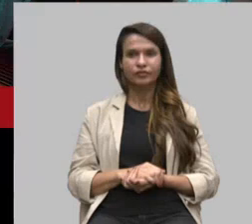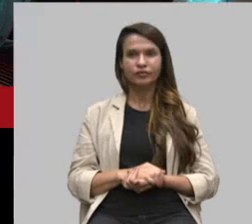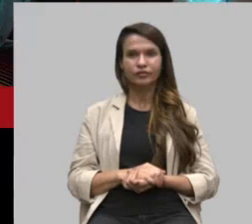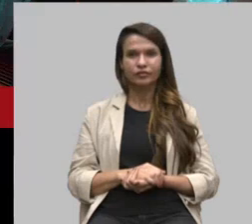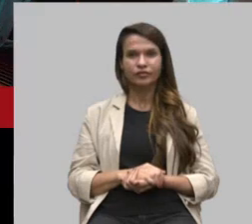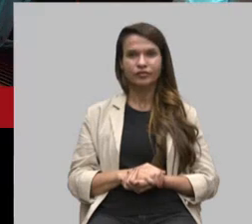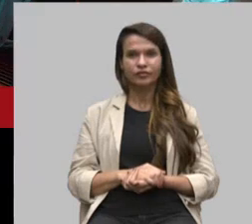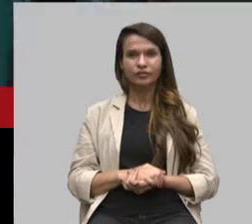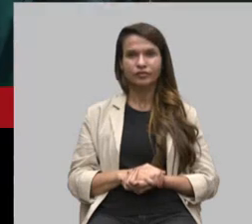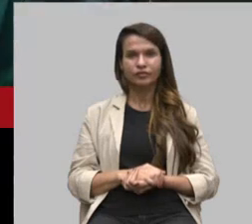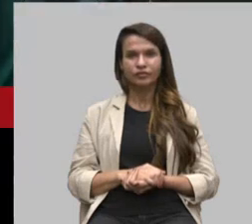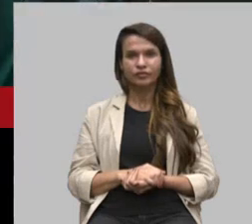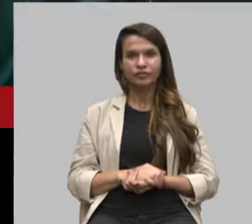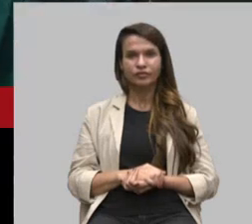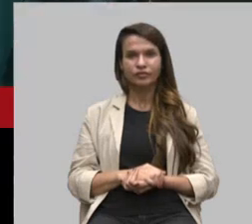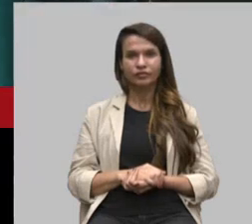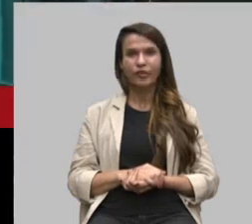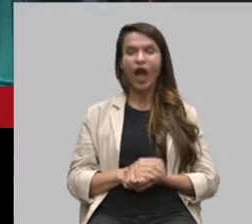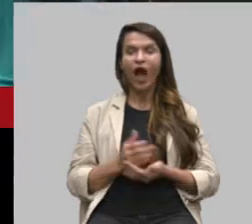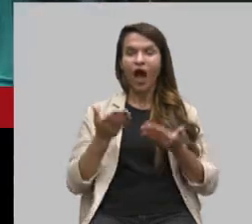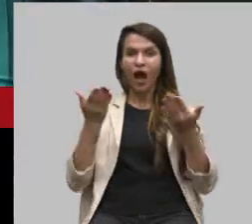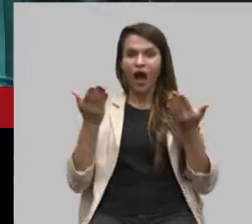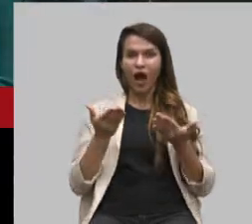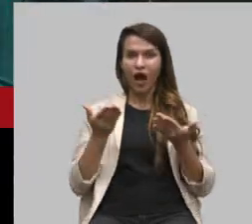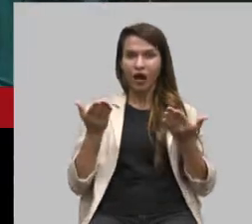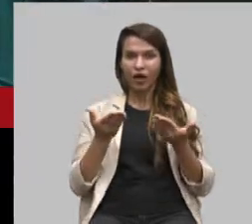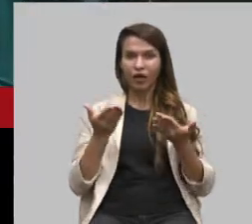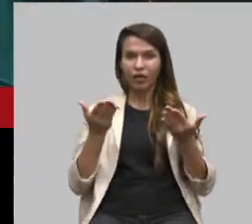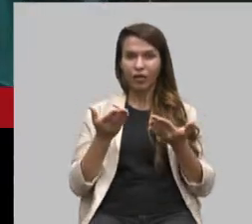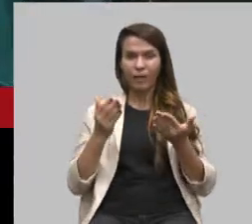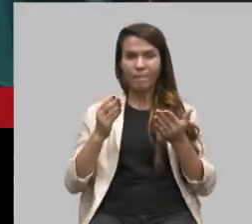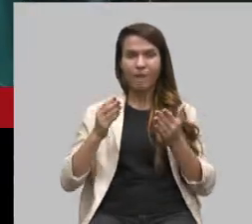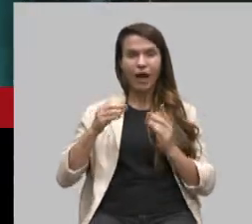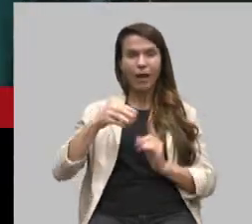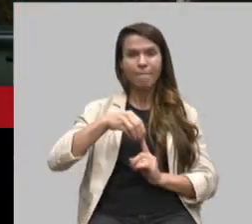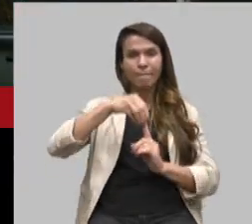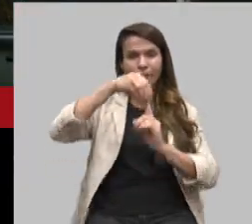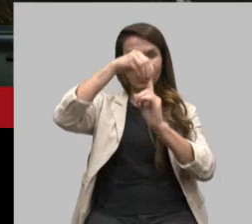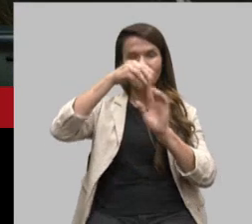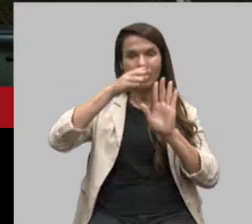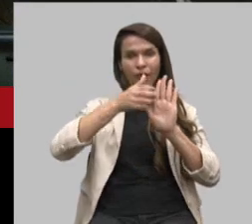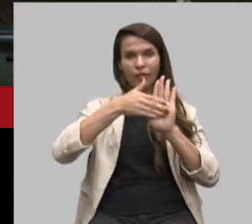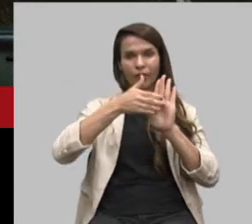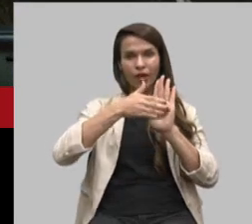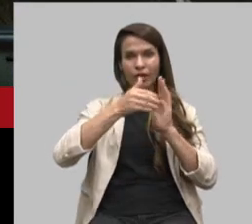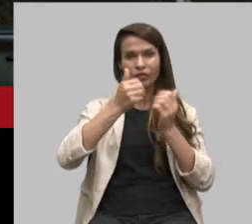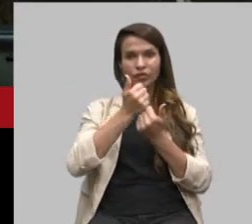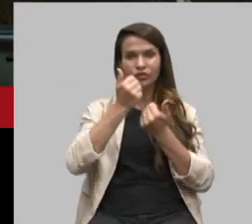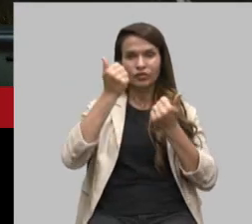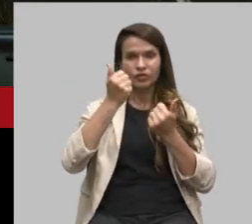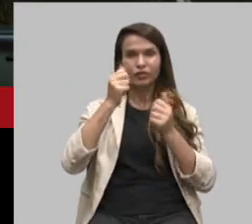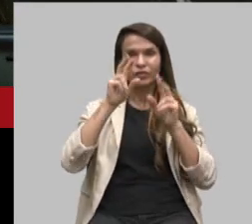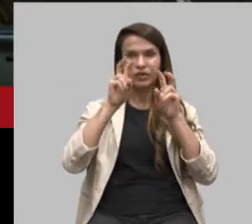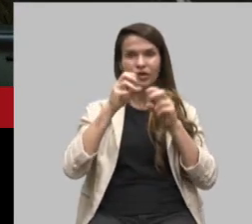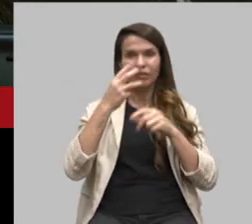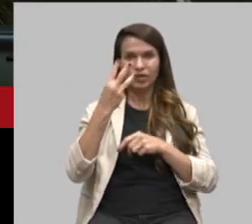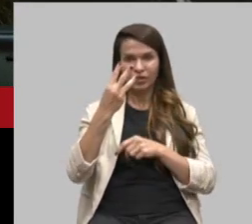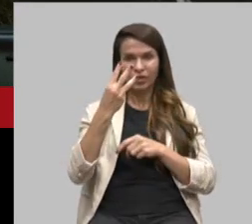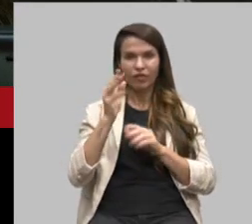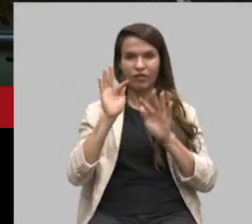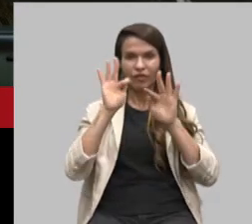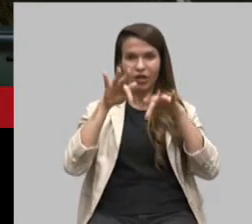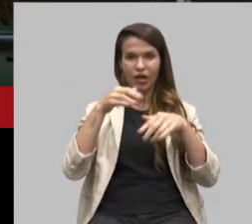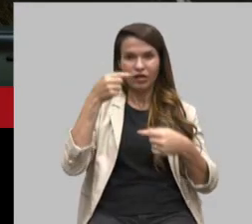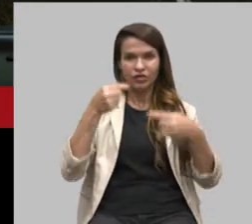obrigada passaremos agora para a priorização das propostas do subtema TR finalizada a discussão das